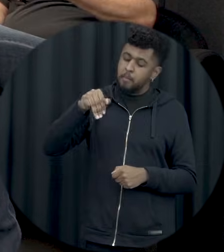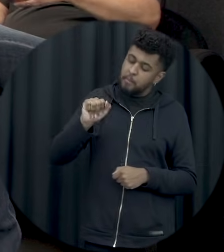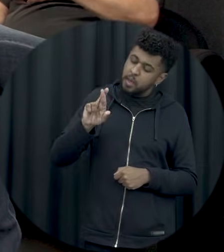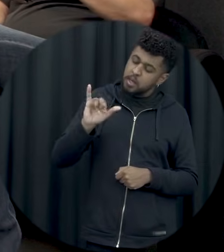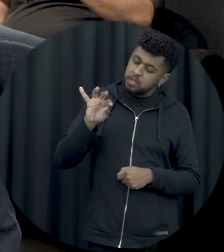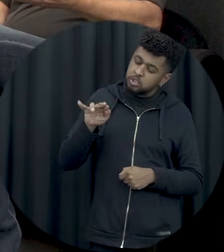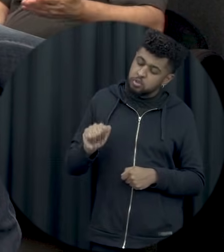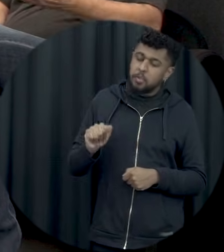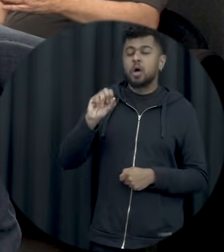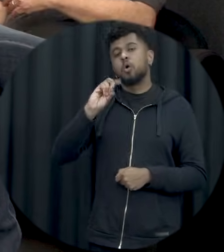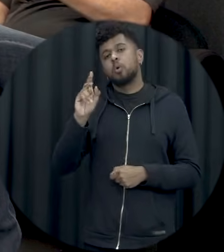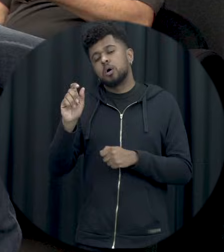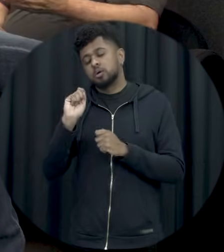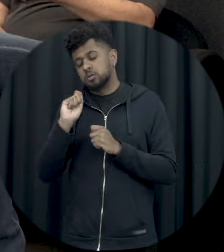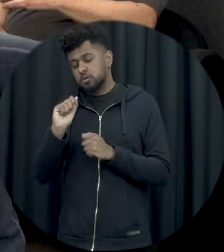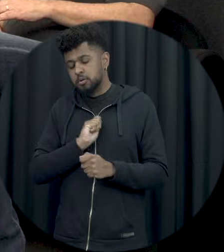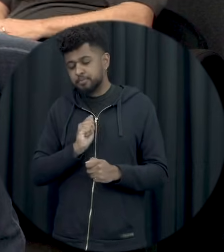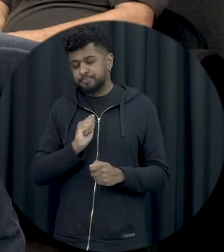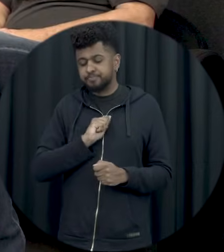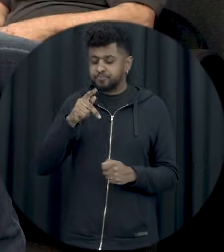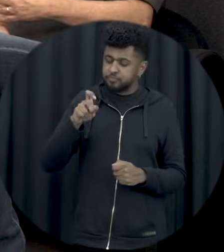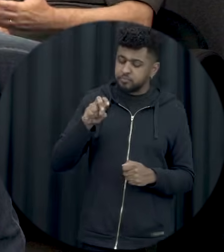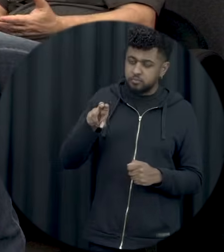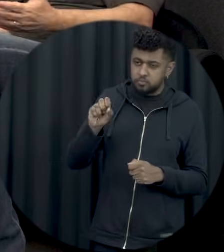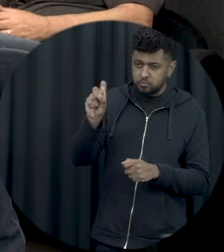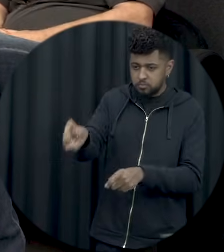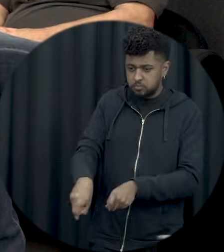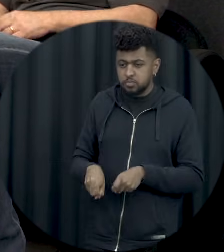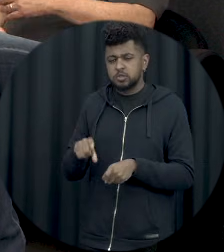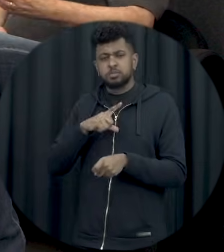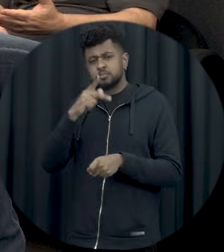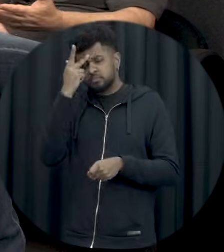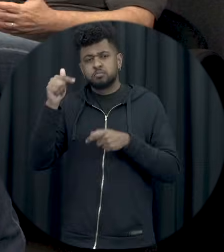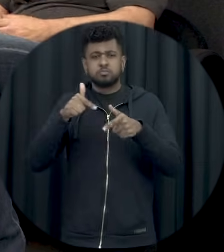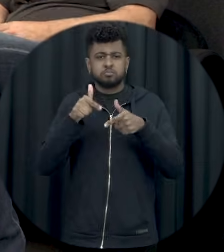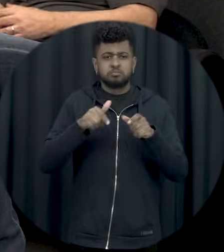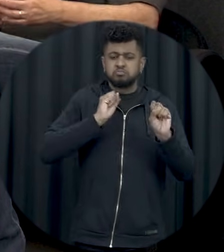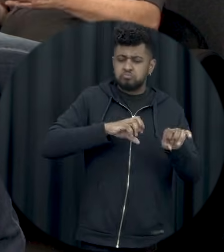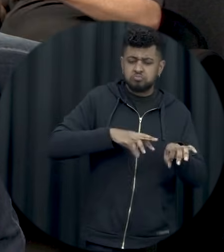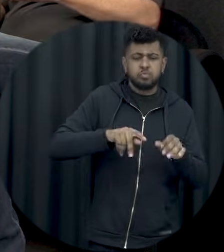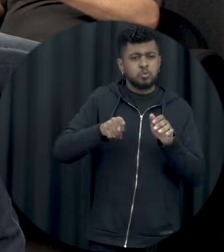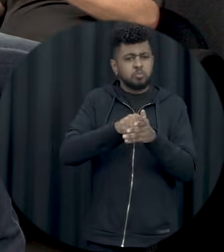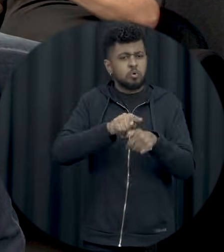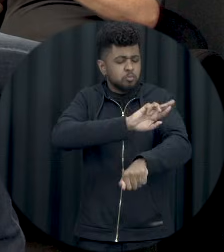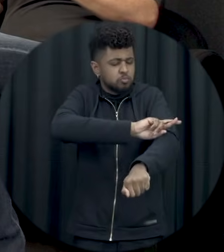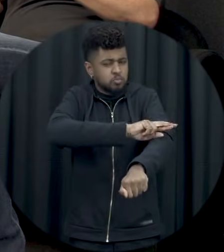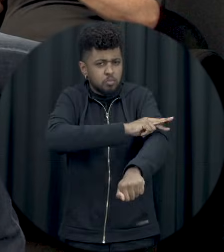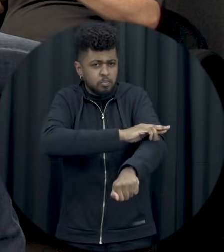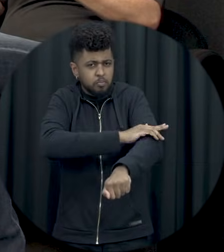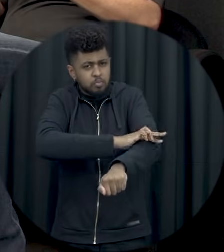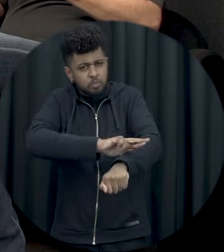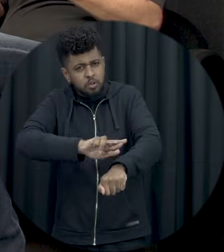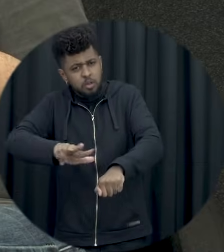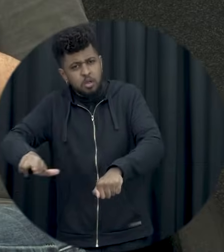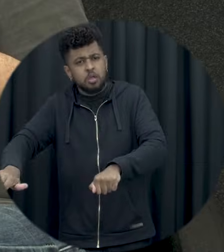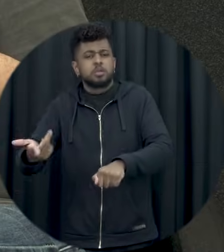que trabalha com administração, com economia, com educação, com relações raciais. O que, vamos